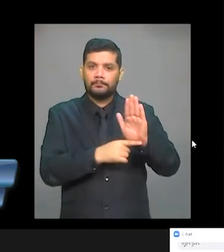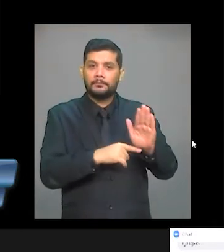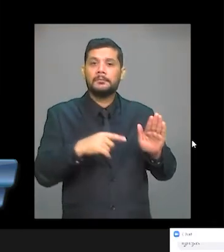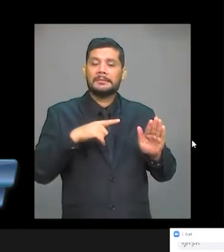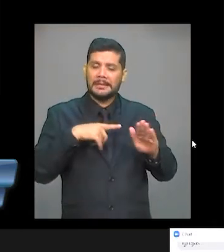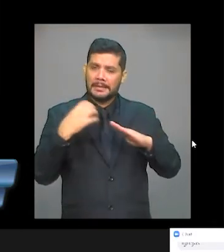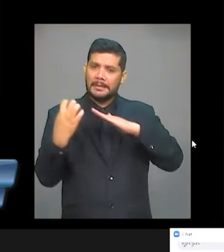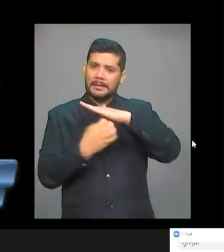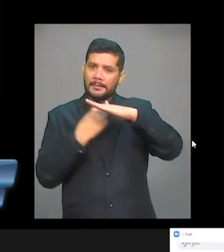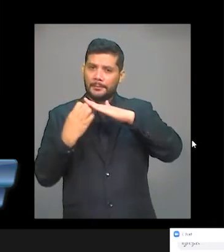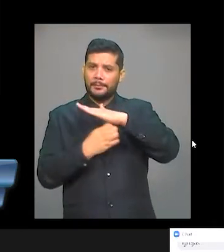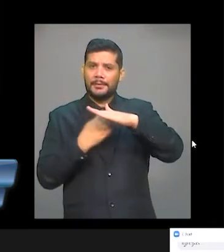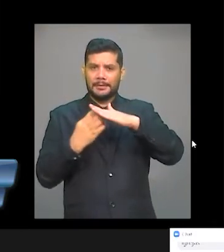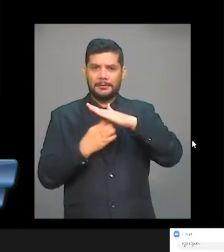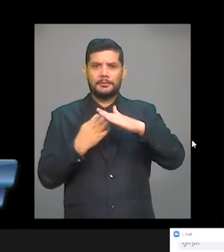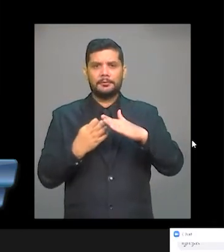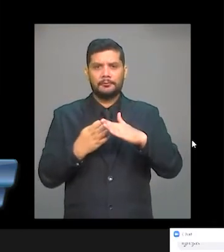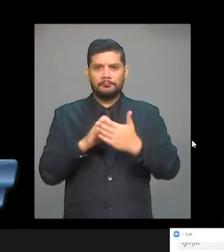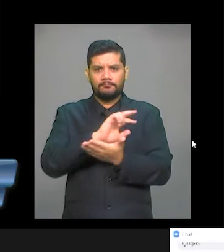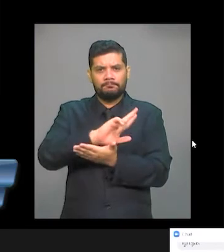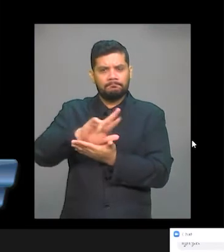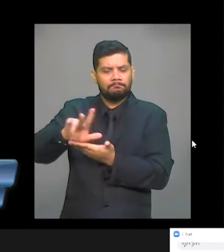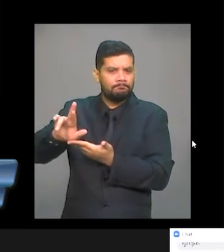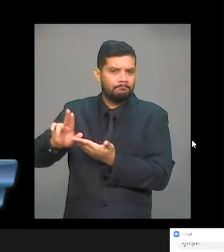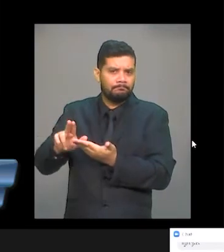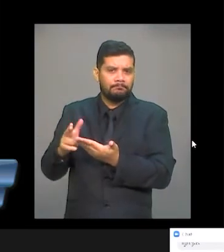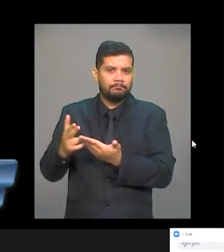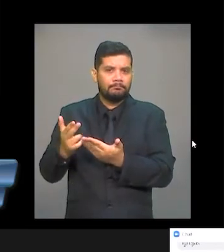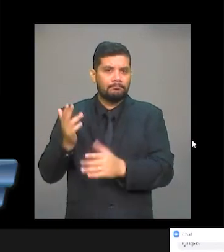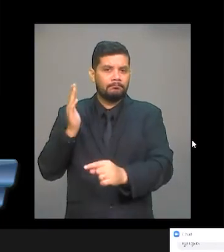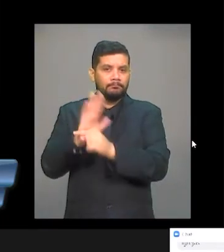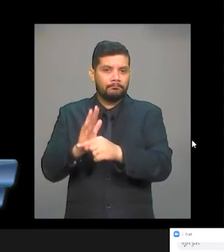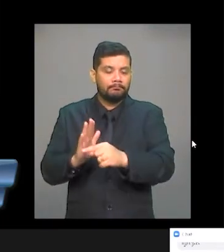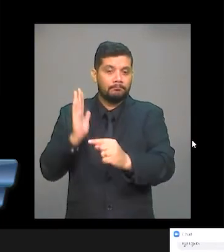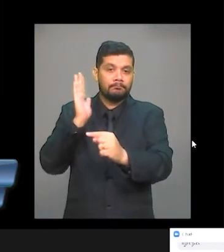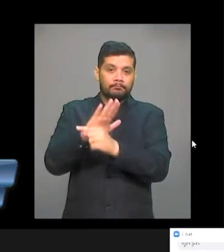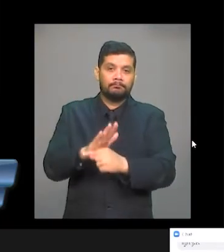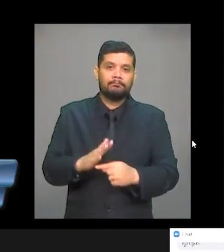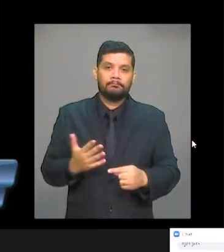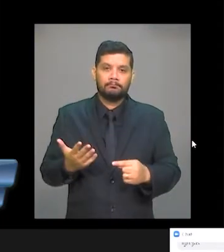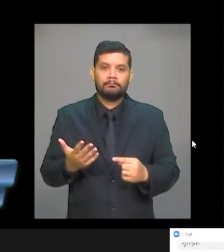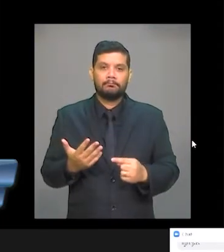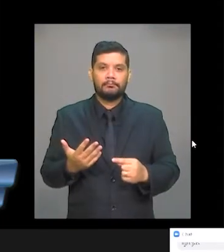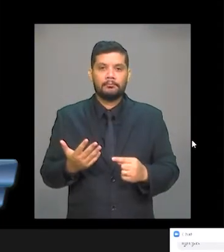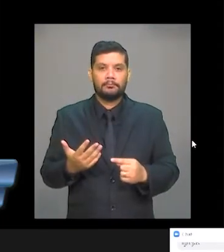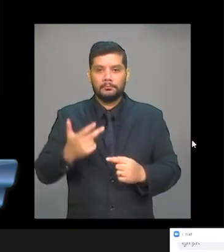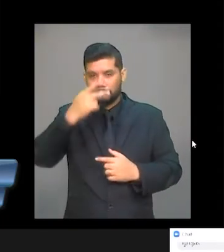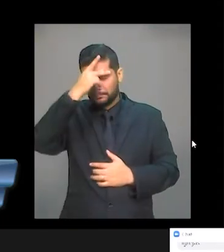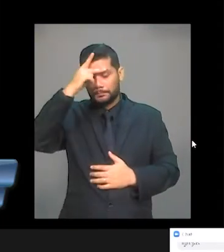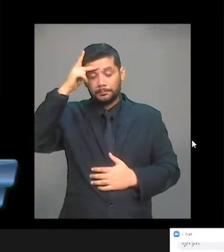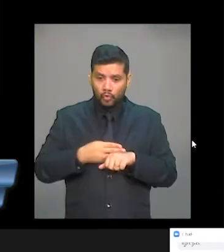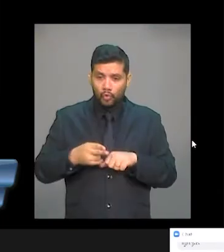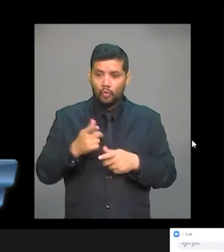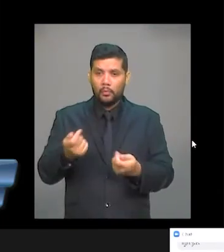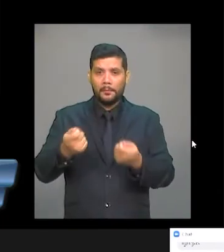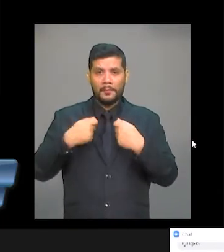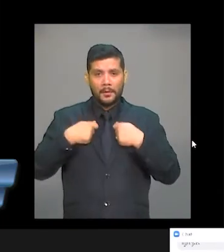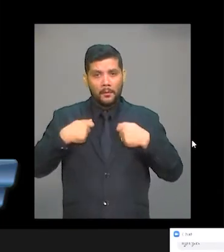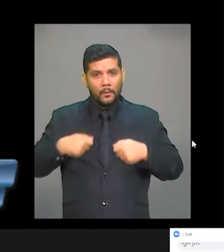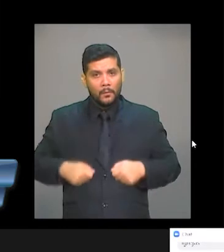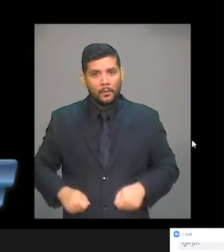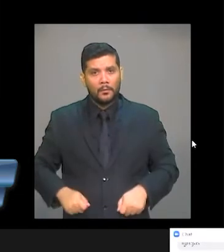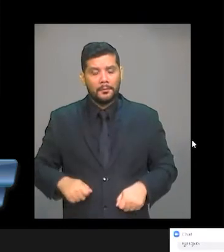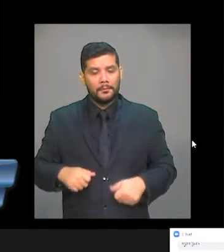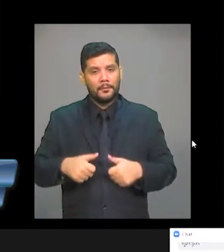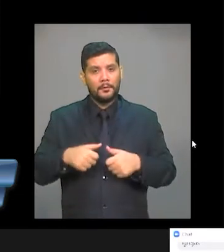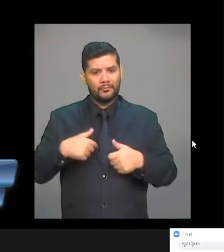envolvidas, né, tem todo tipo de pessoas envolvidas para poder ajudar as pessoas que estão passando fome nesse momento. Mais do que nunca